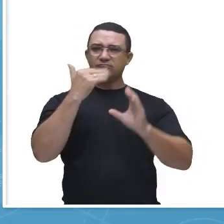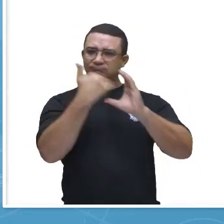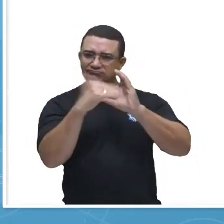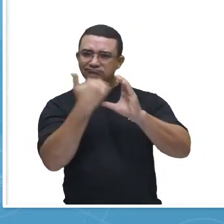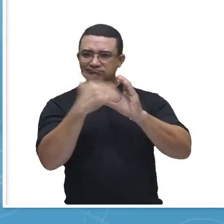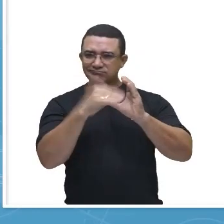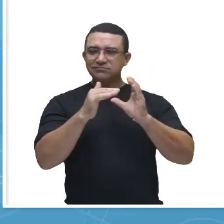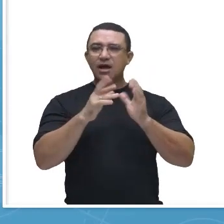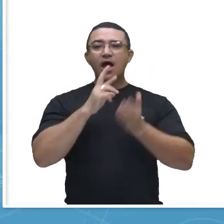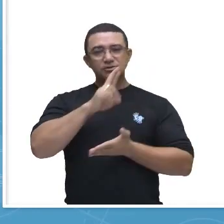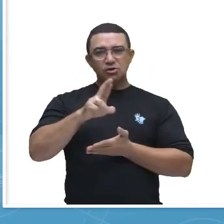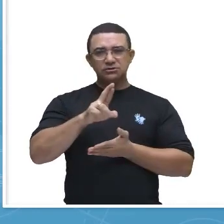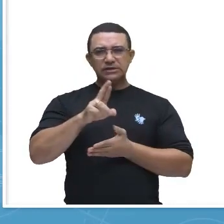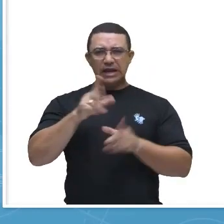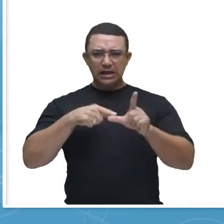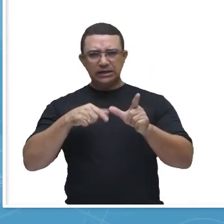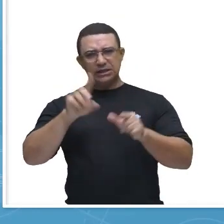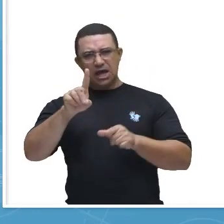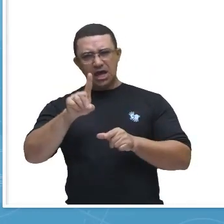E, né?